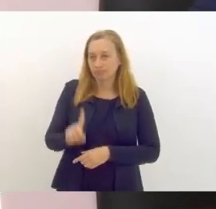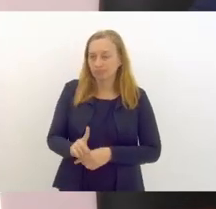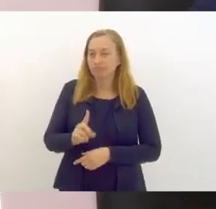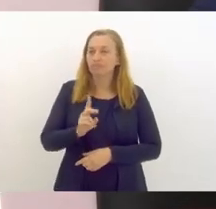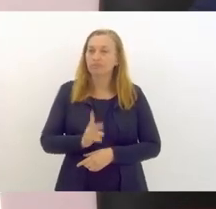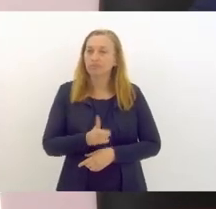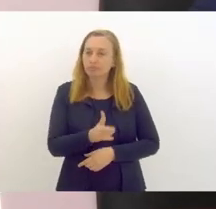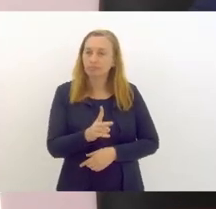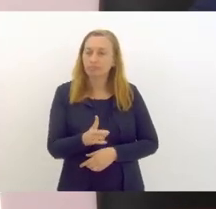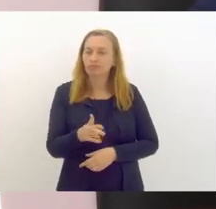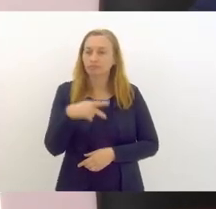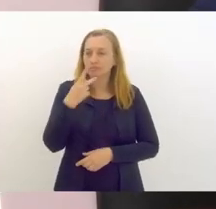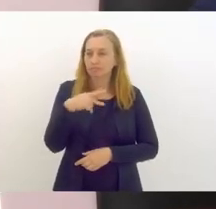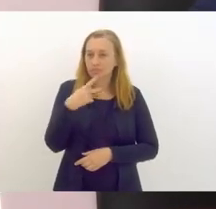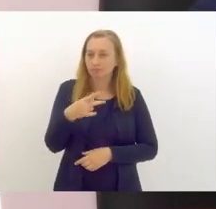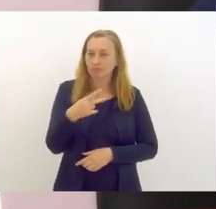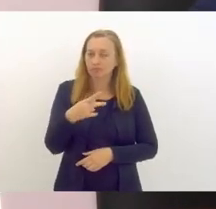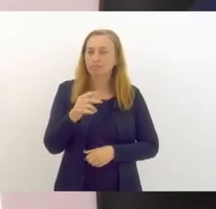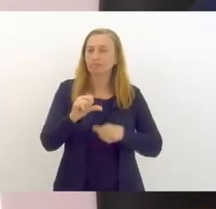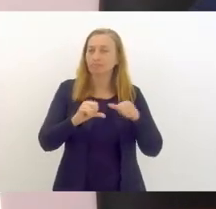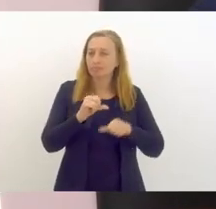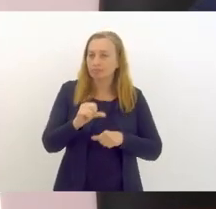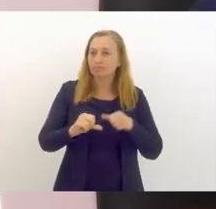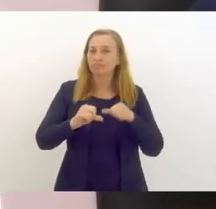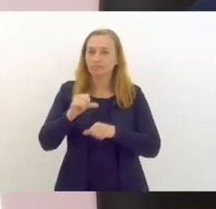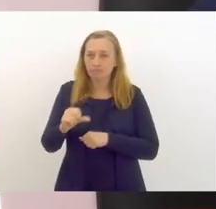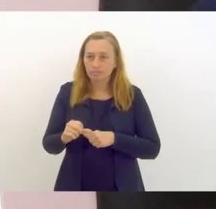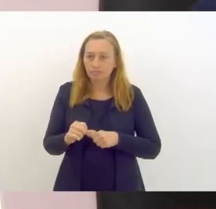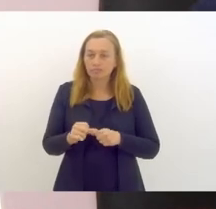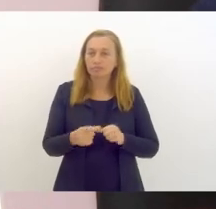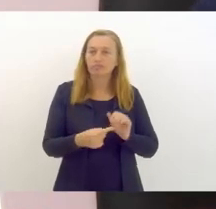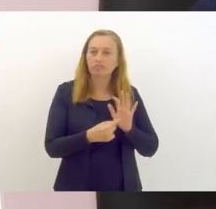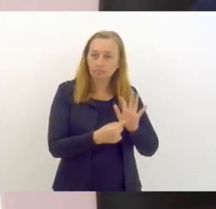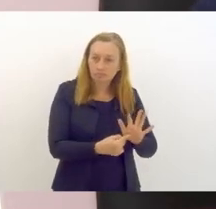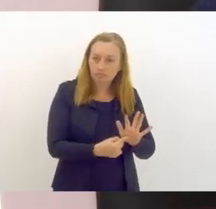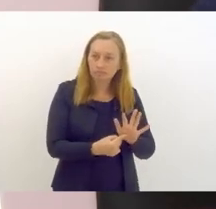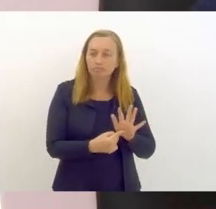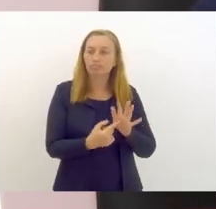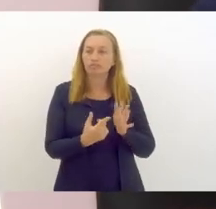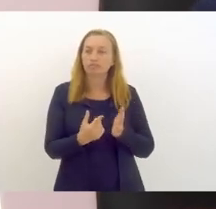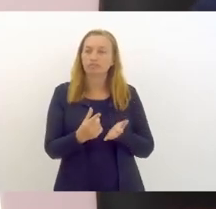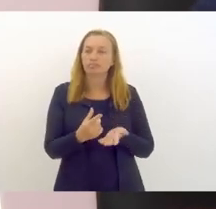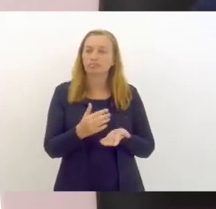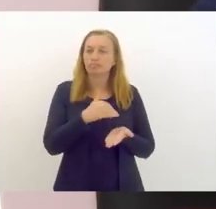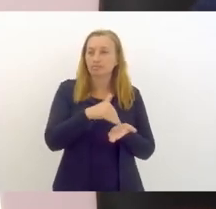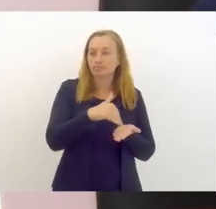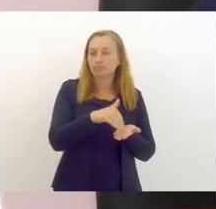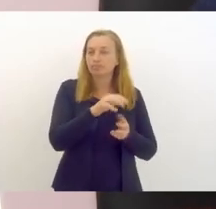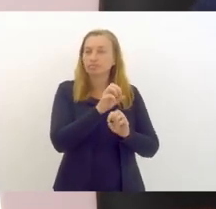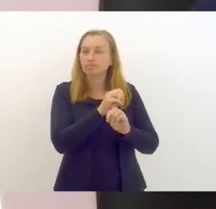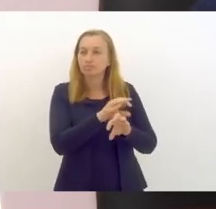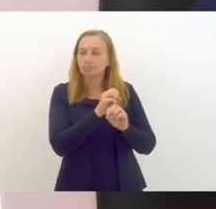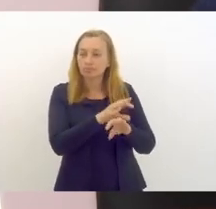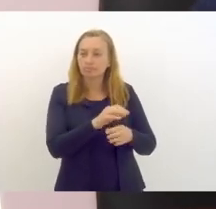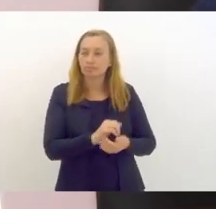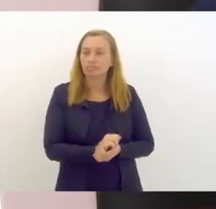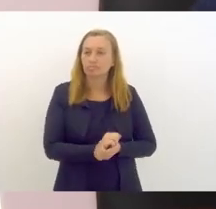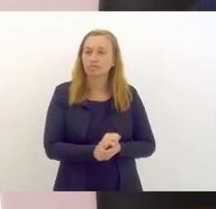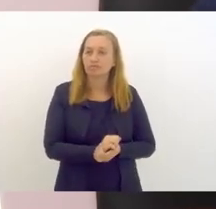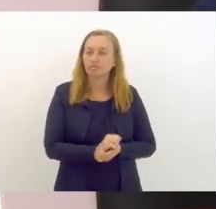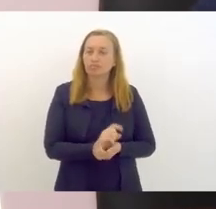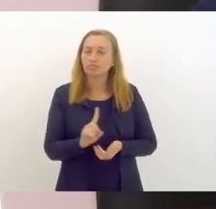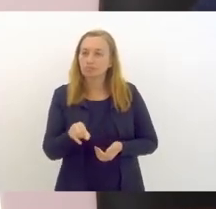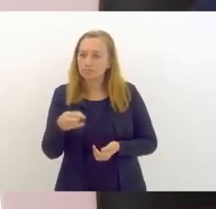sempre pontuar que essa mudança da prestação de contas, nós pontuamos na reunião, né, com o SEDUC, que traz uma série